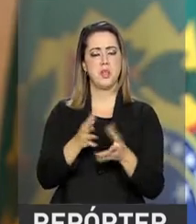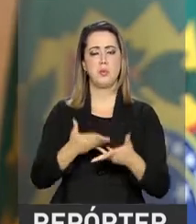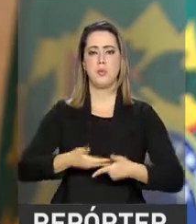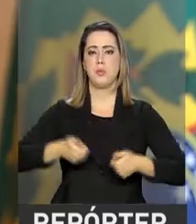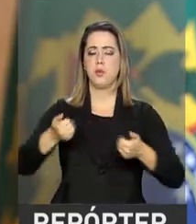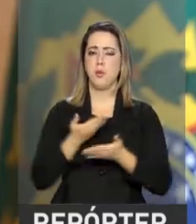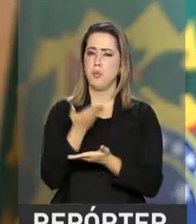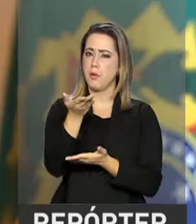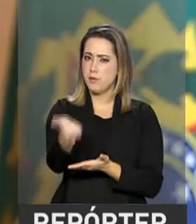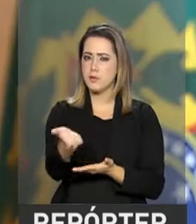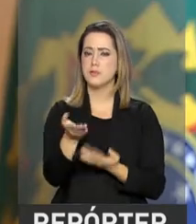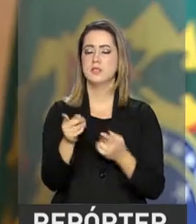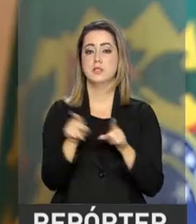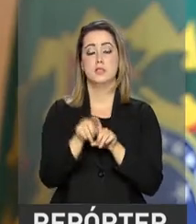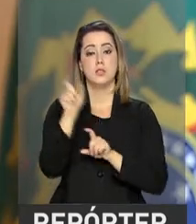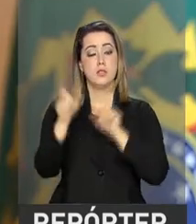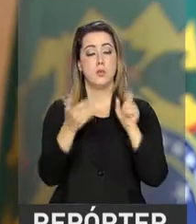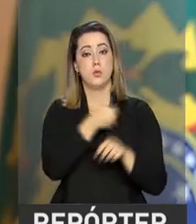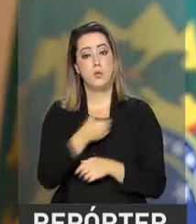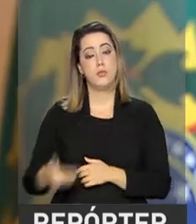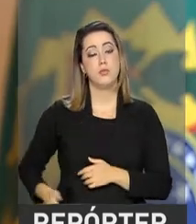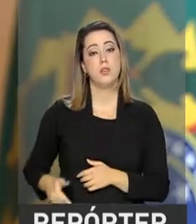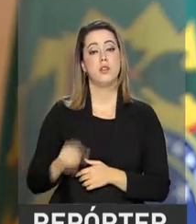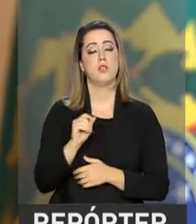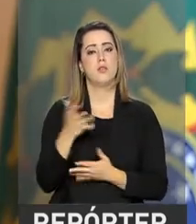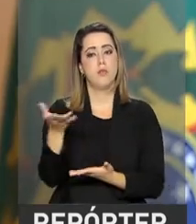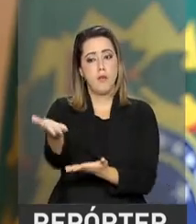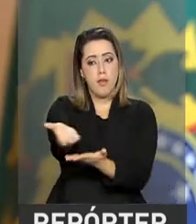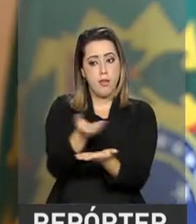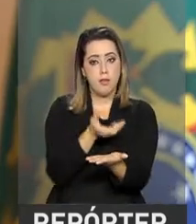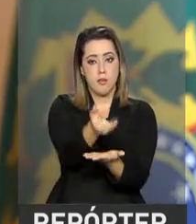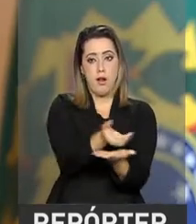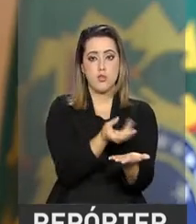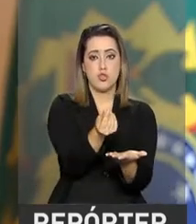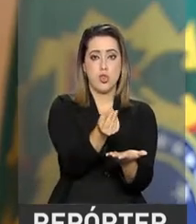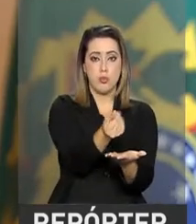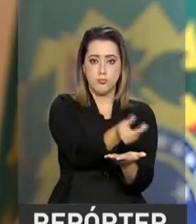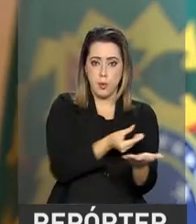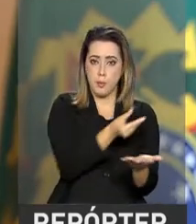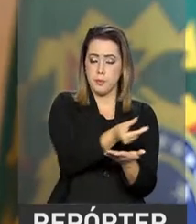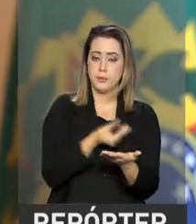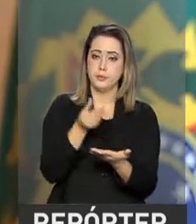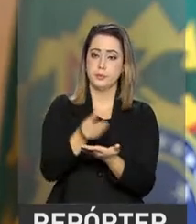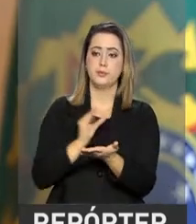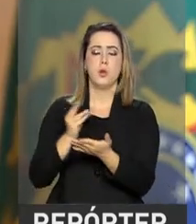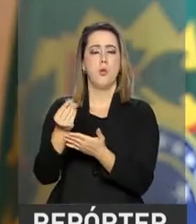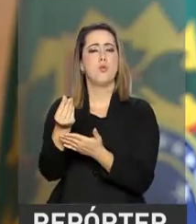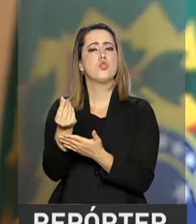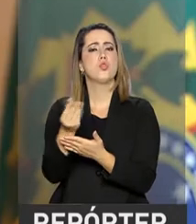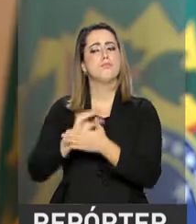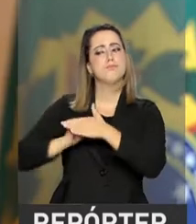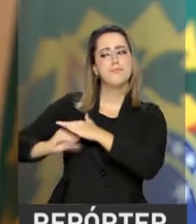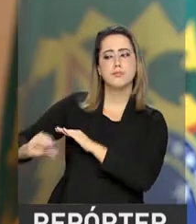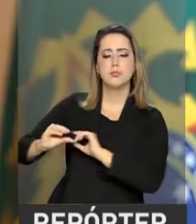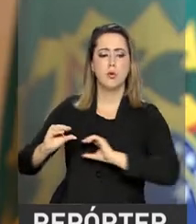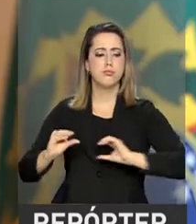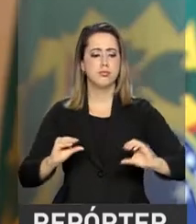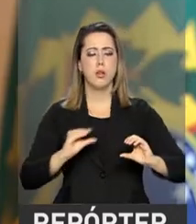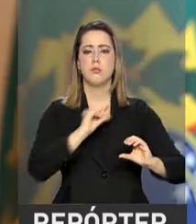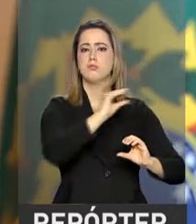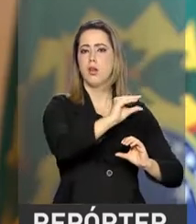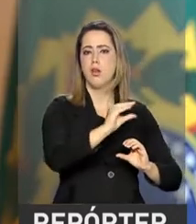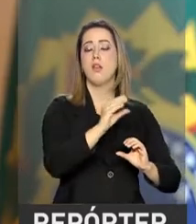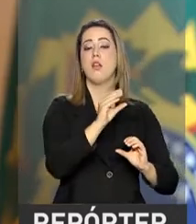você e o estado vai receber bilhões de reais para investir naquilo que realmente importa saúde